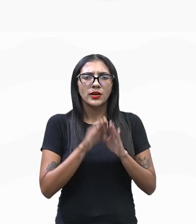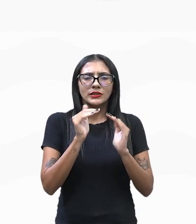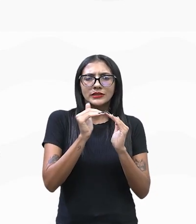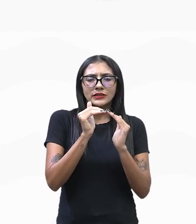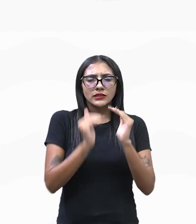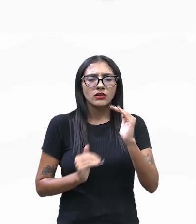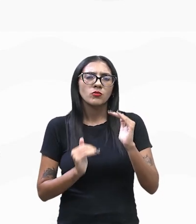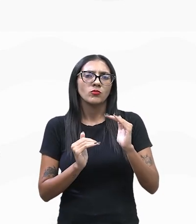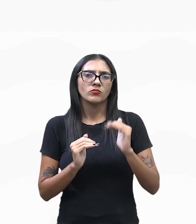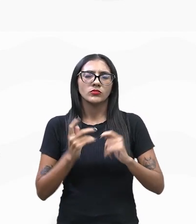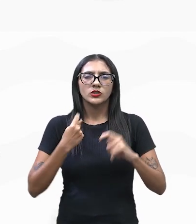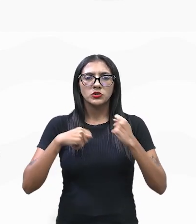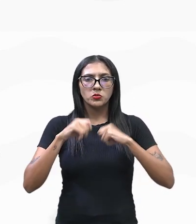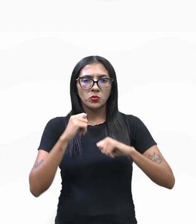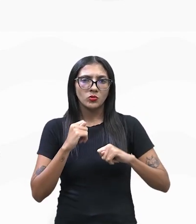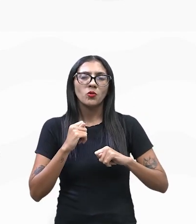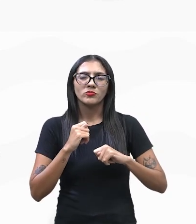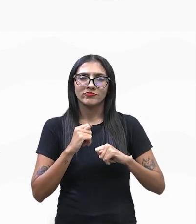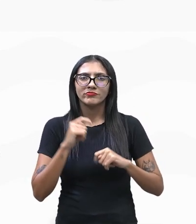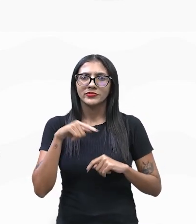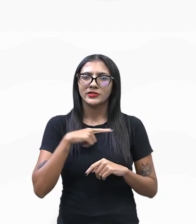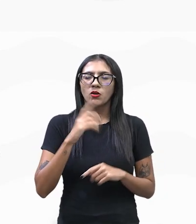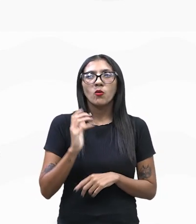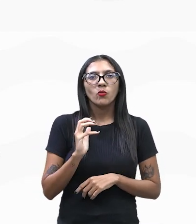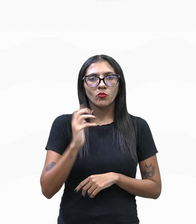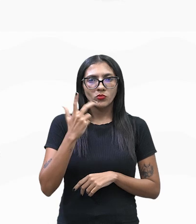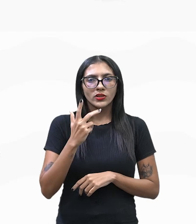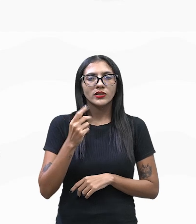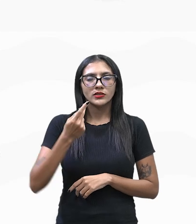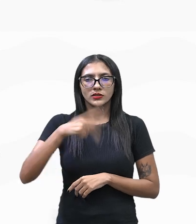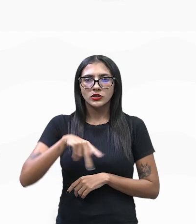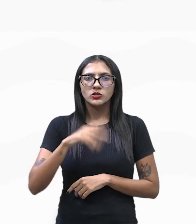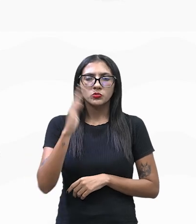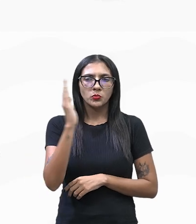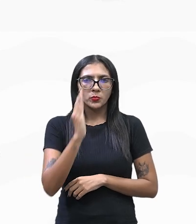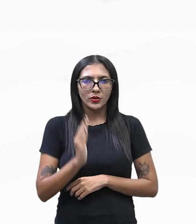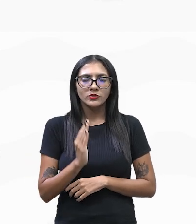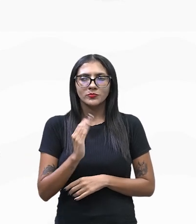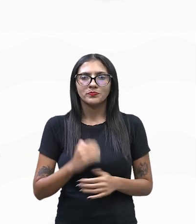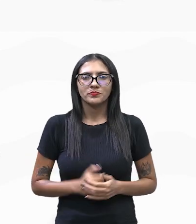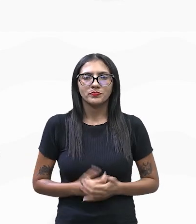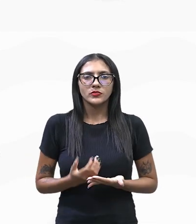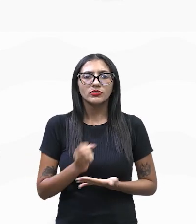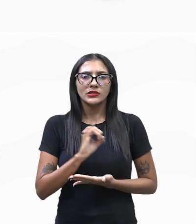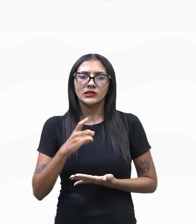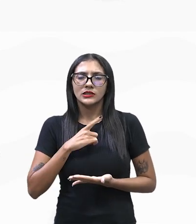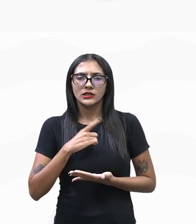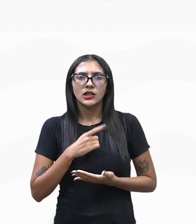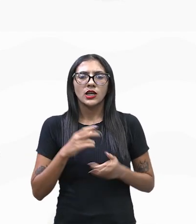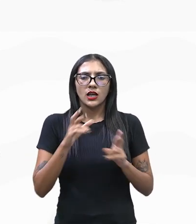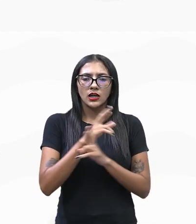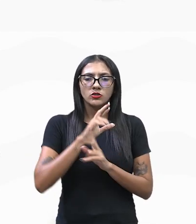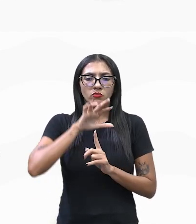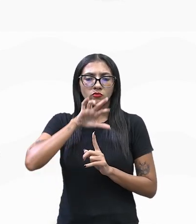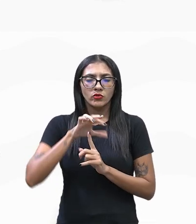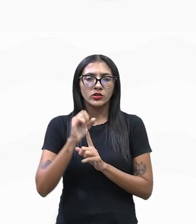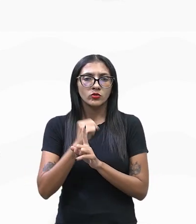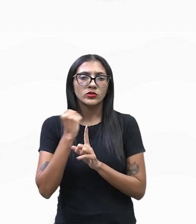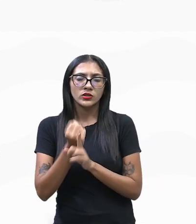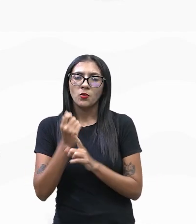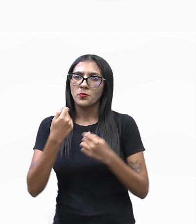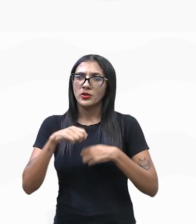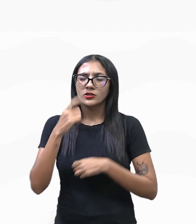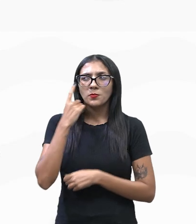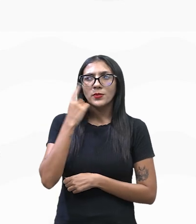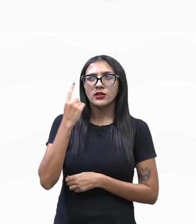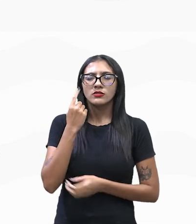desigualdade econômica, acontece bastante no nosso país. Então, quem vai ali empreender de forma social, ele vai pensar nisso,